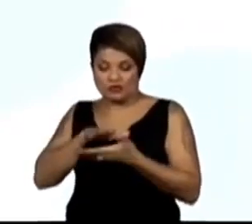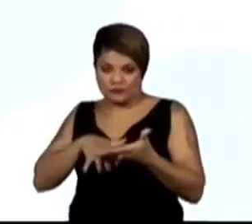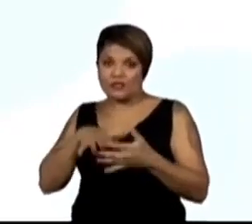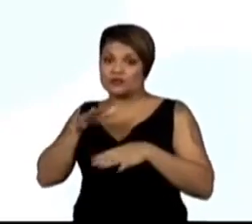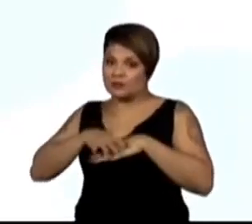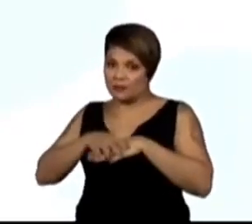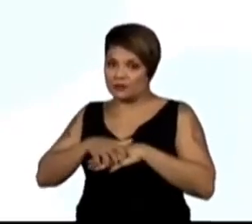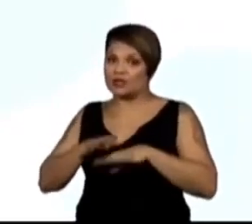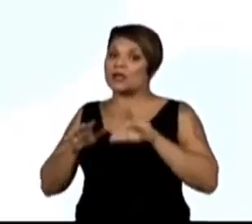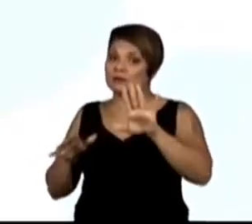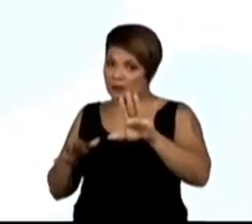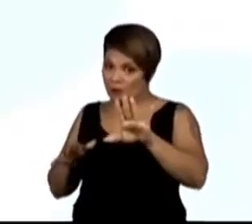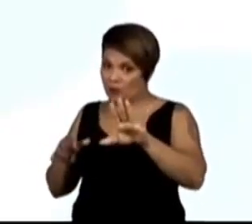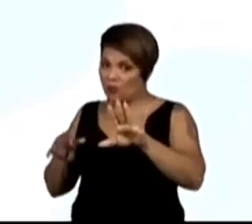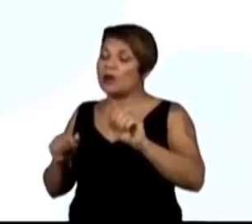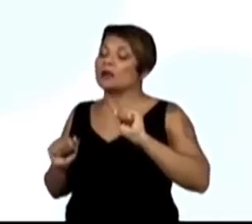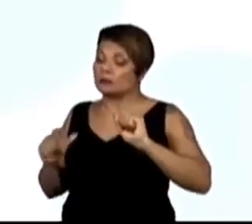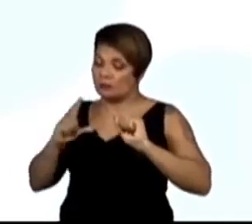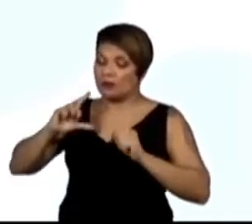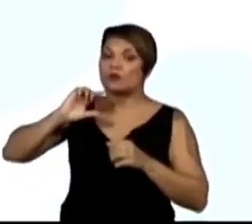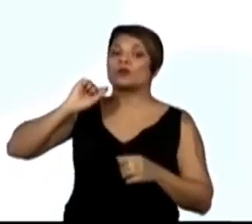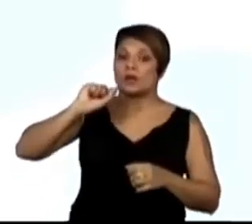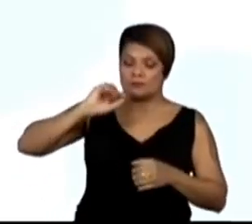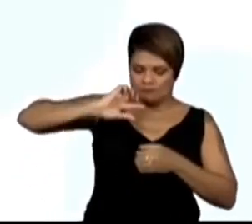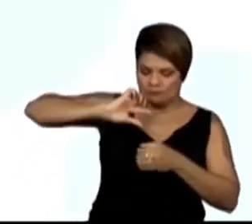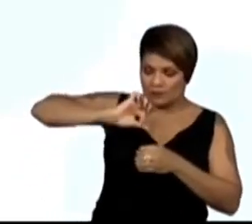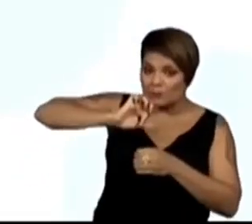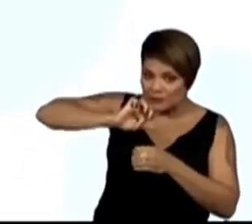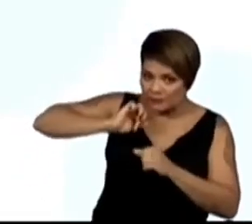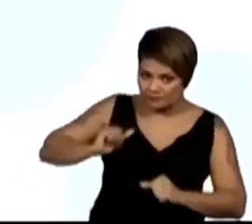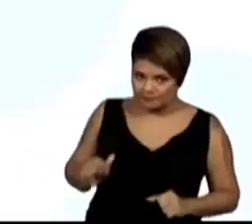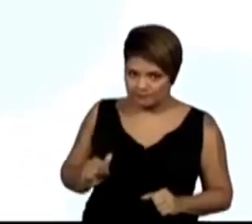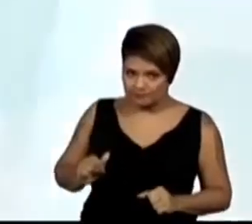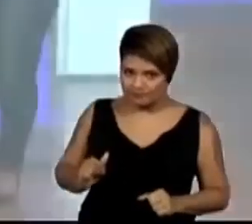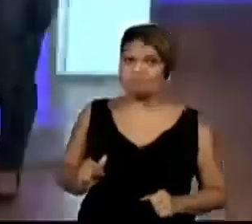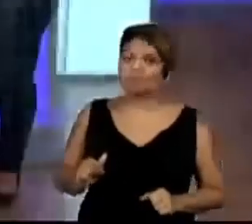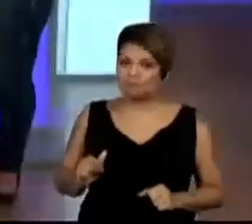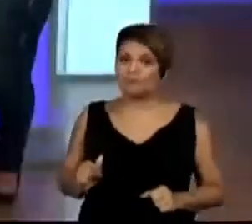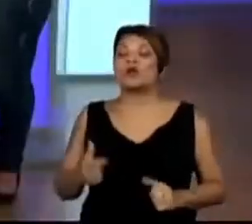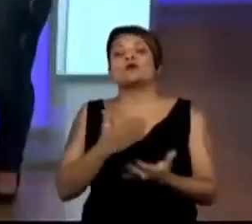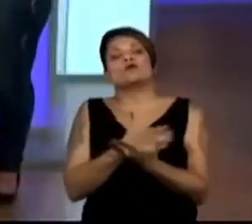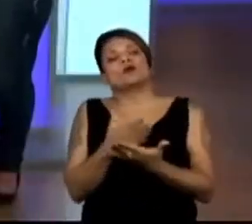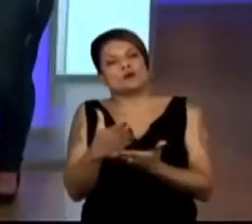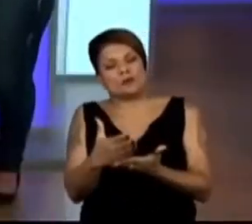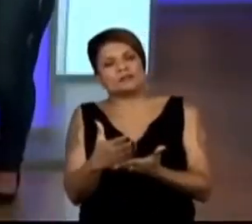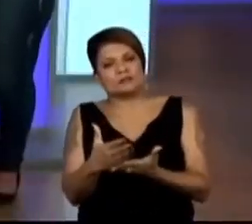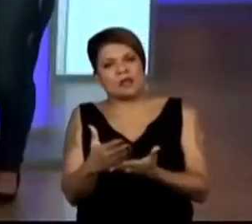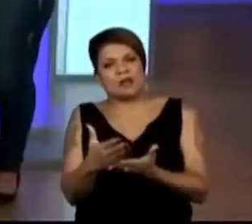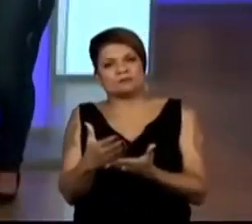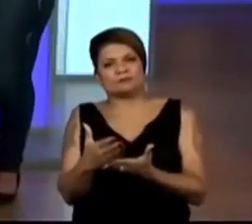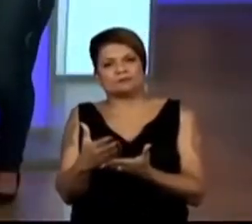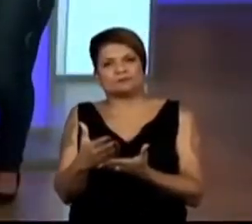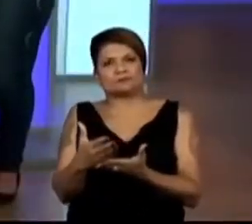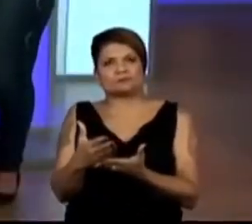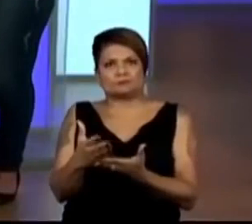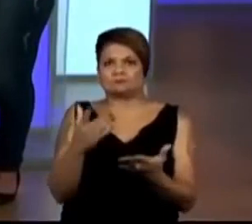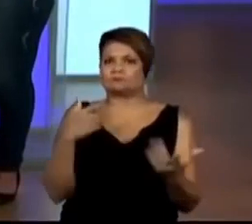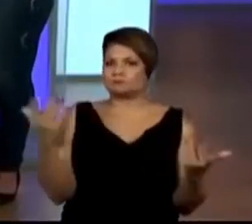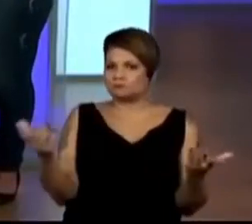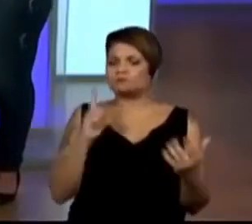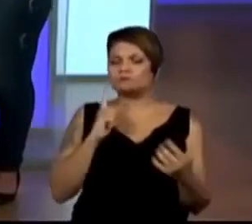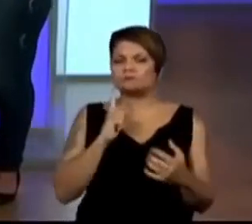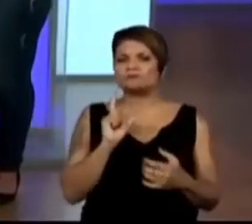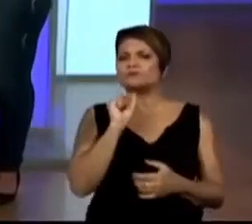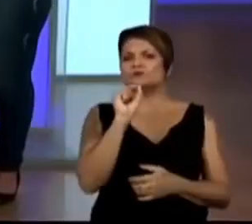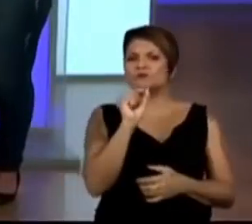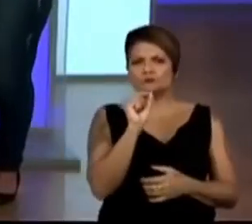nossas atividades vão envolver o quê? Tampinhas. E aí a gente vai começar a movimentar o que dentro